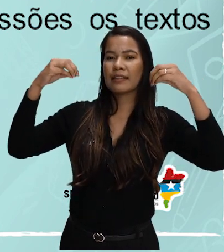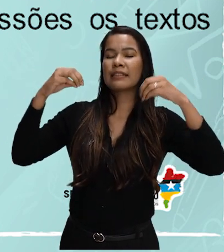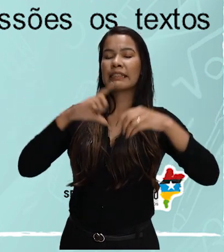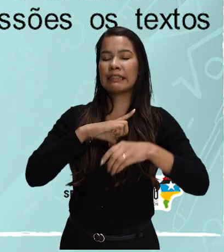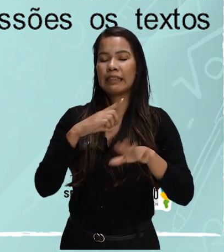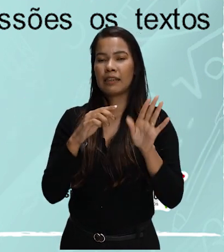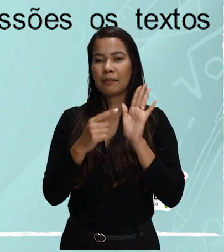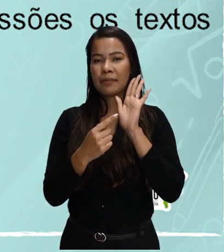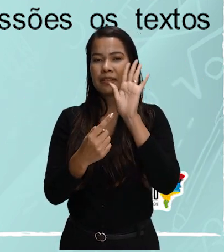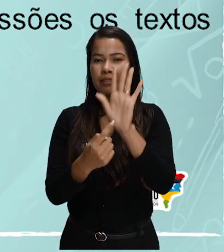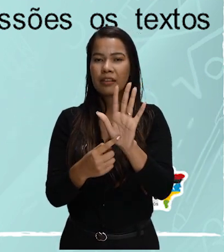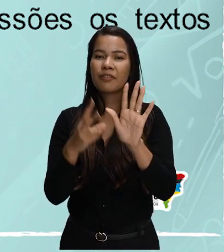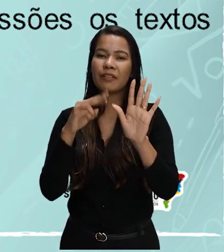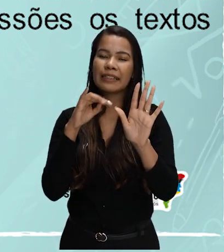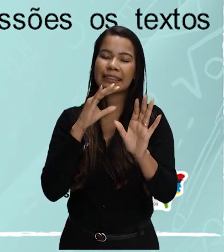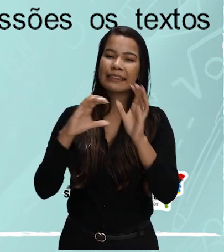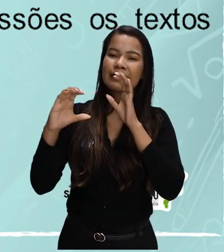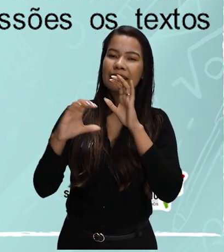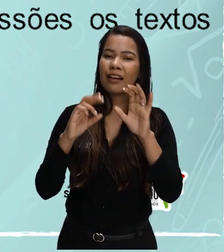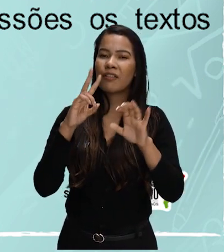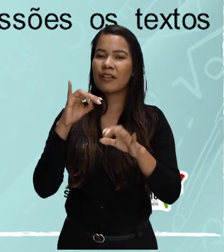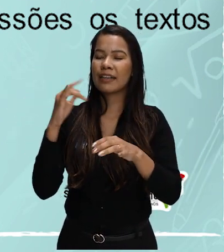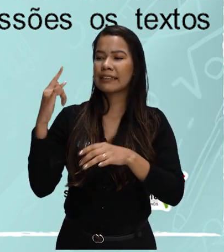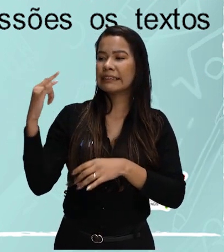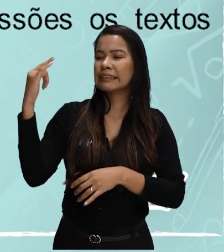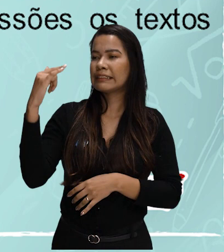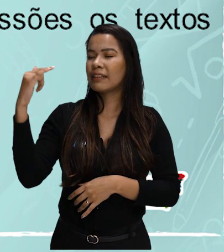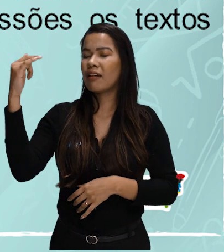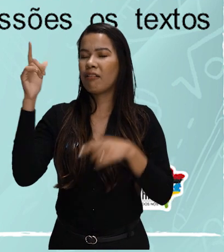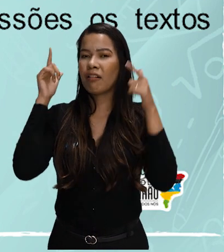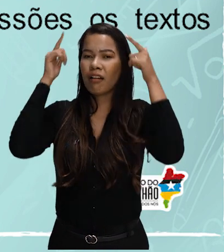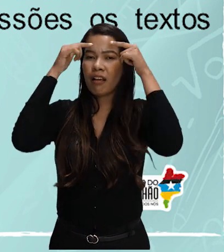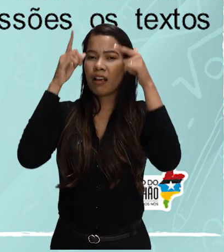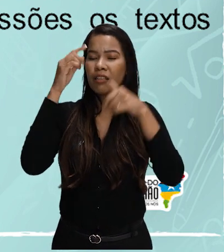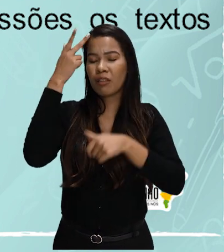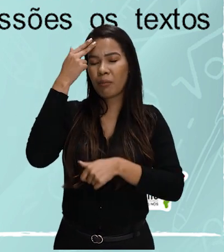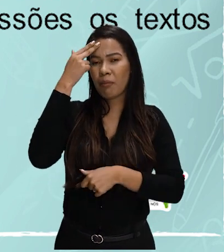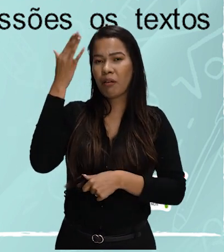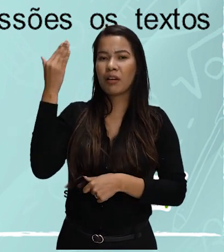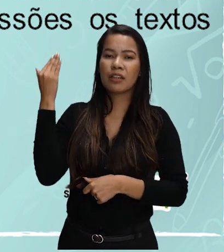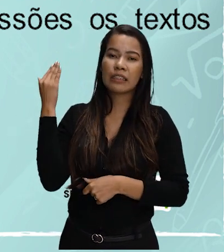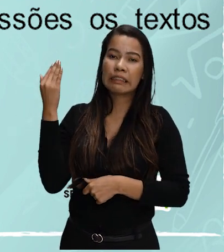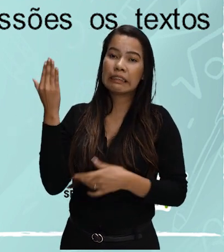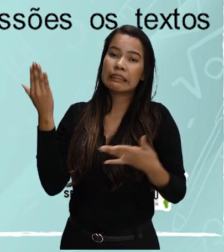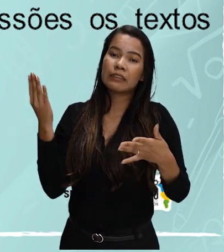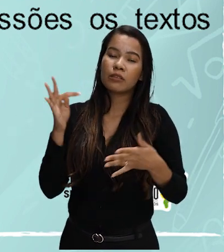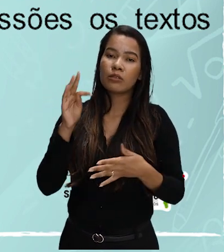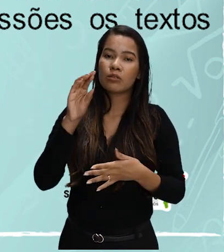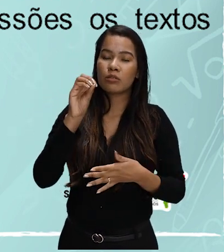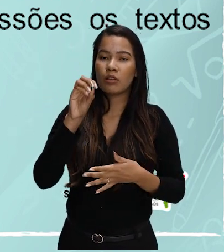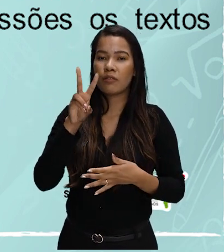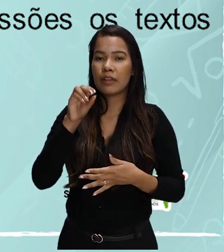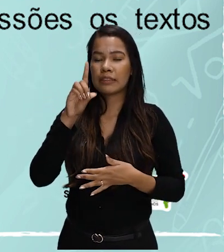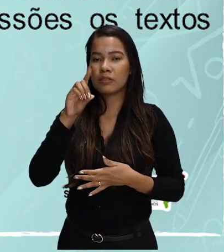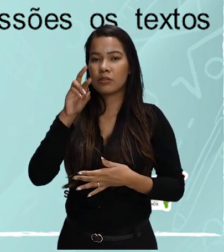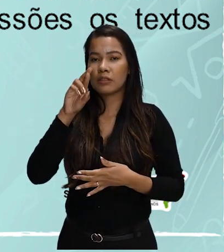tem os que vão distrair o rei. Então, isso era comum naquela época. Então, os trovadores, eles também se apresentavam nos palácios, certo?